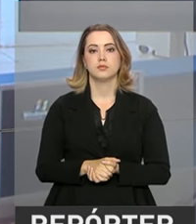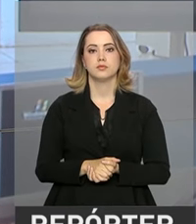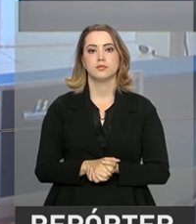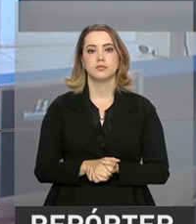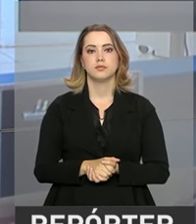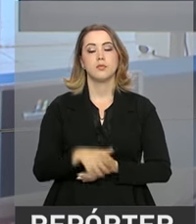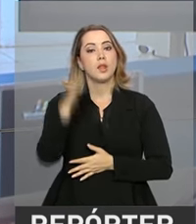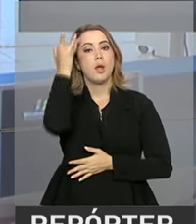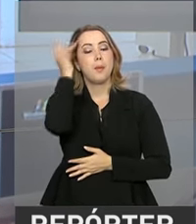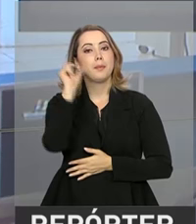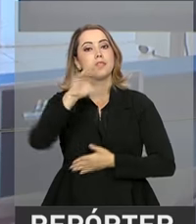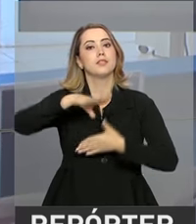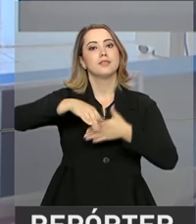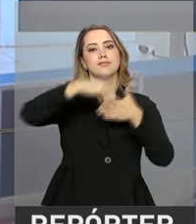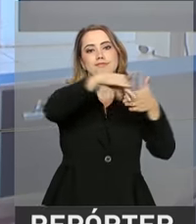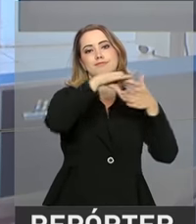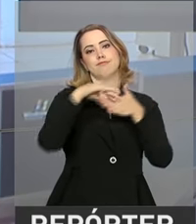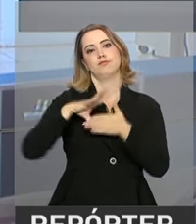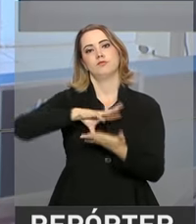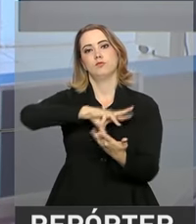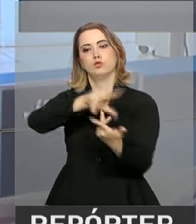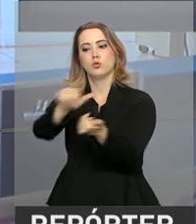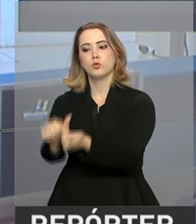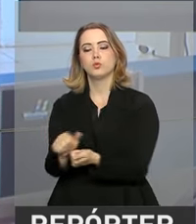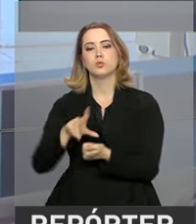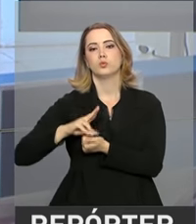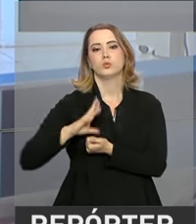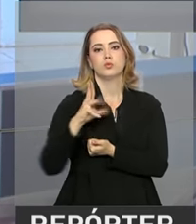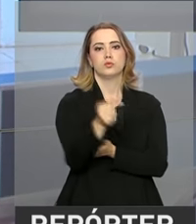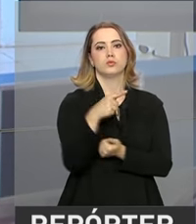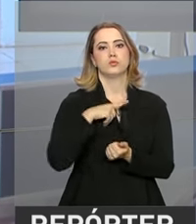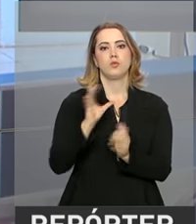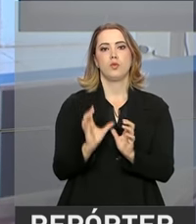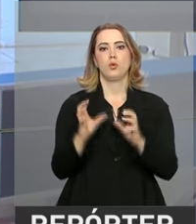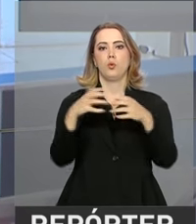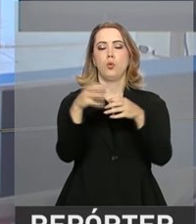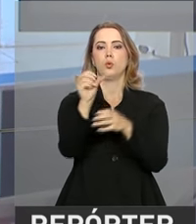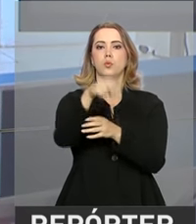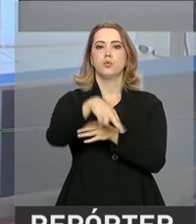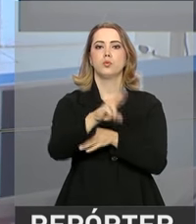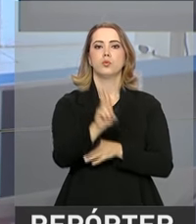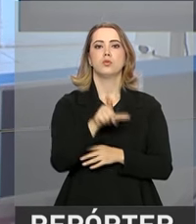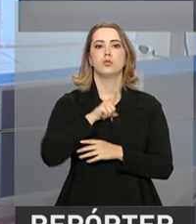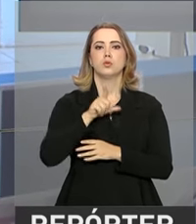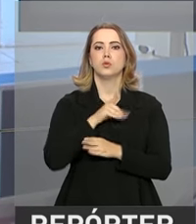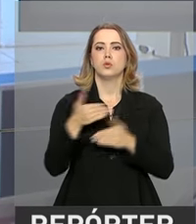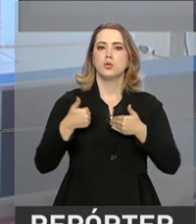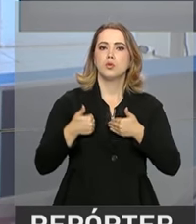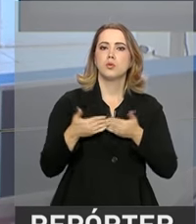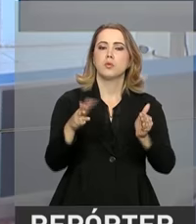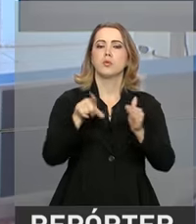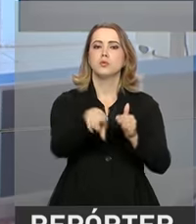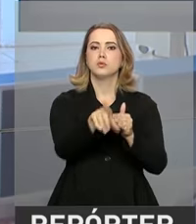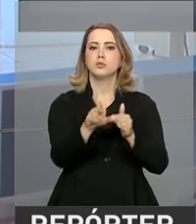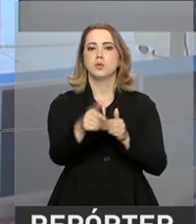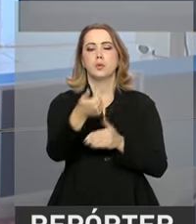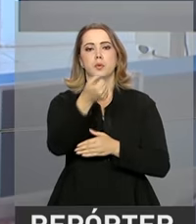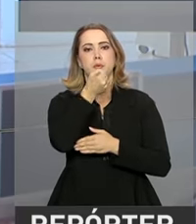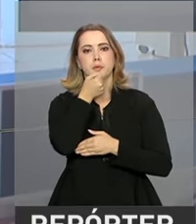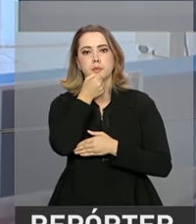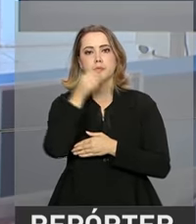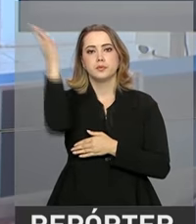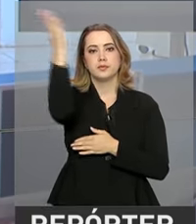E amanhã, líderes do mundo inteiro participam da Assembleia Geral das Nações Unidas. É uma tradição o encontro ser aberto com o discurso do representante do